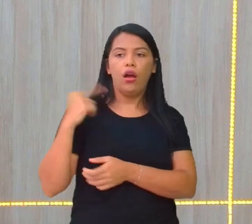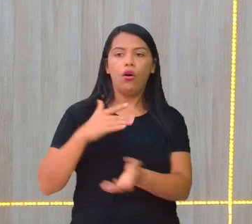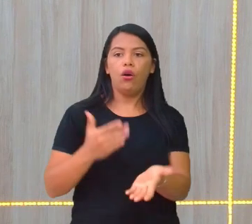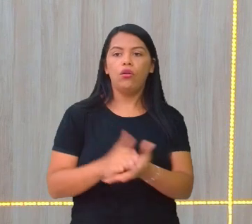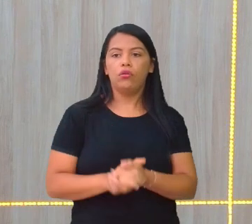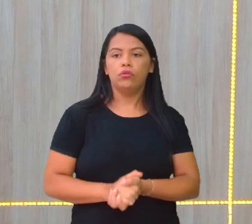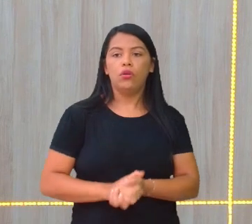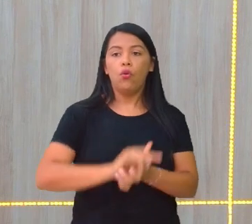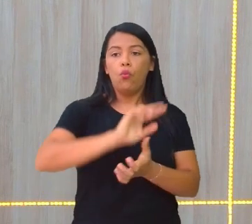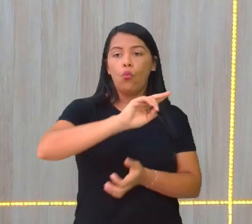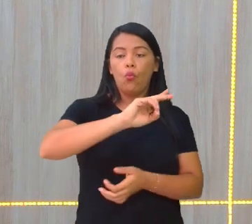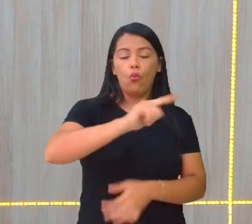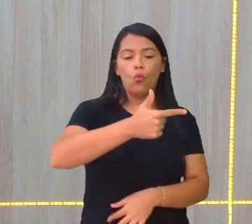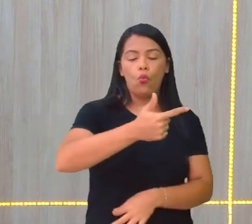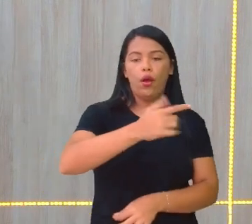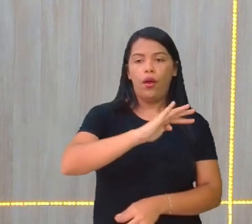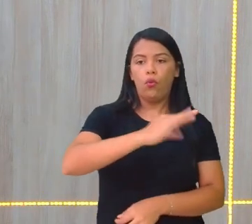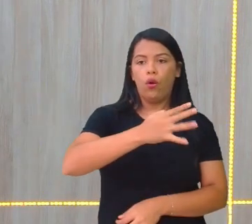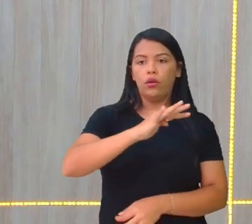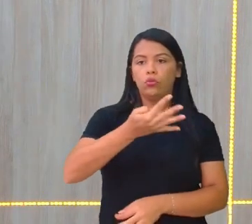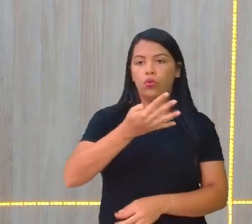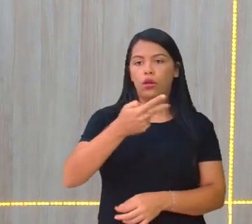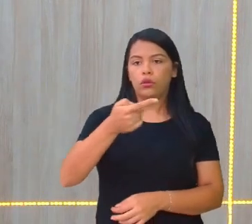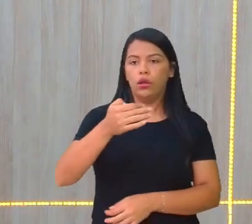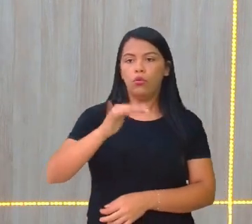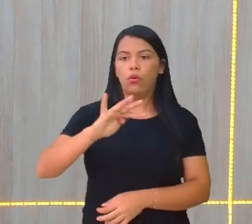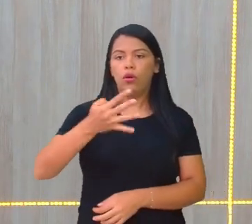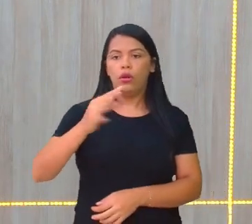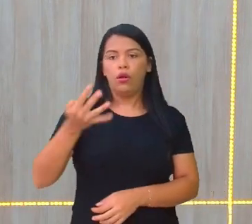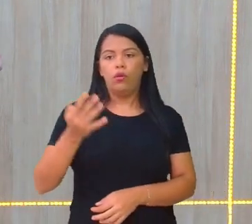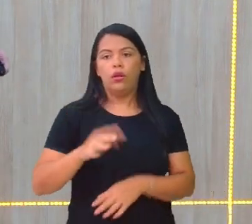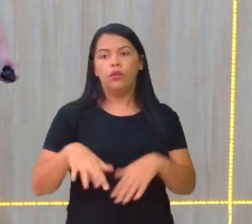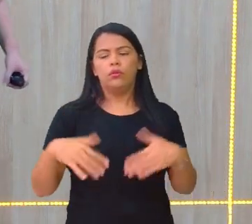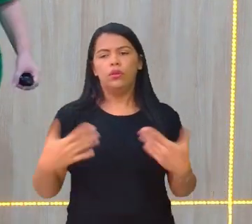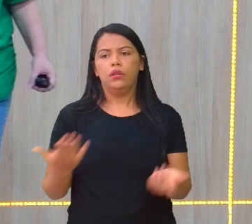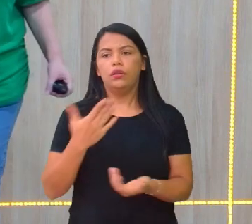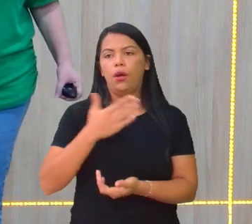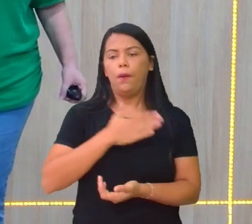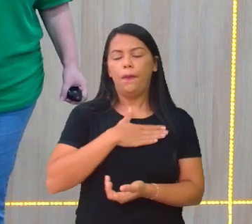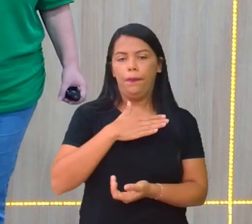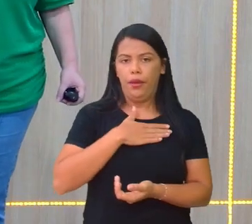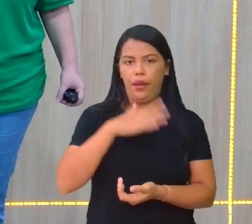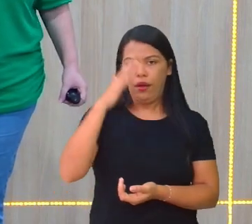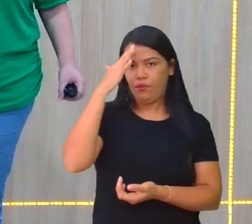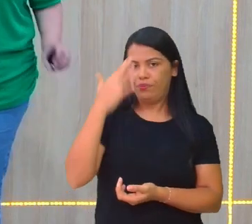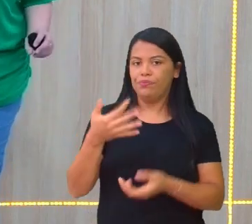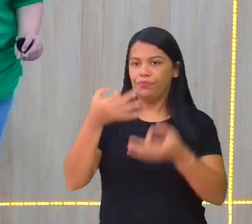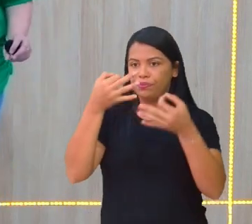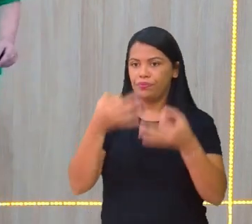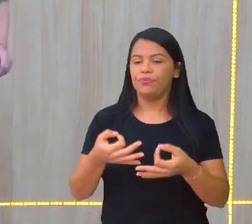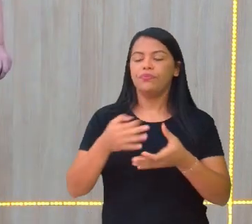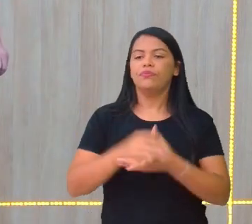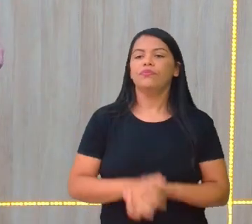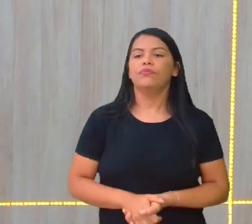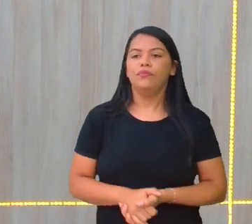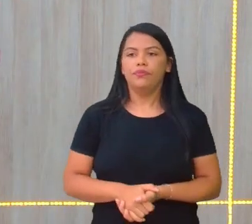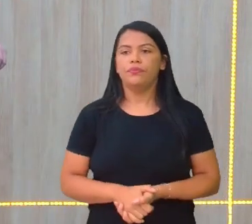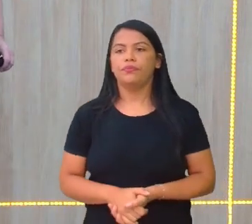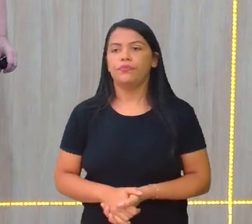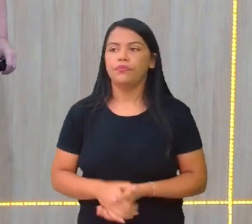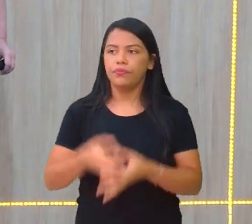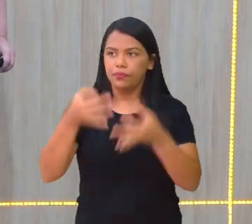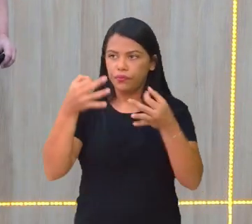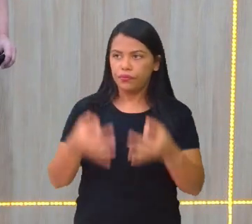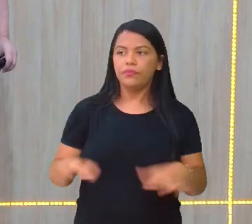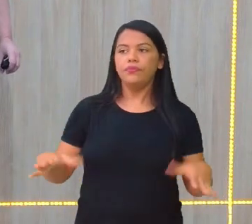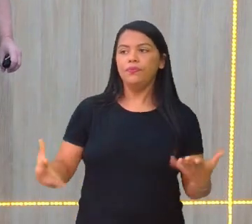aqui, ó, 44 igual a 44. Então, a minha solução está correta, tá? Verifiquei, está certa.